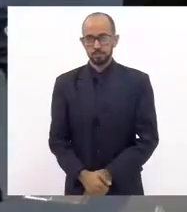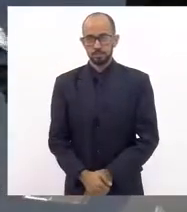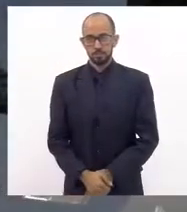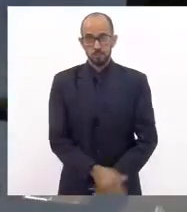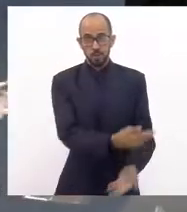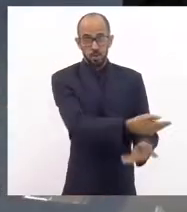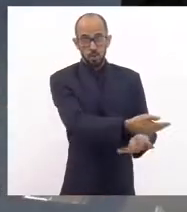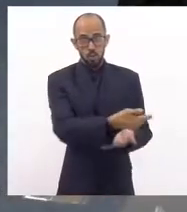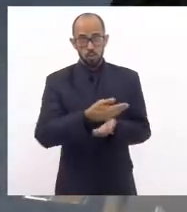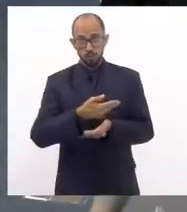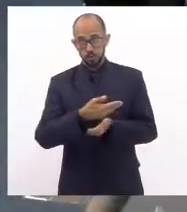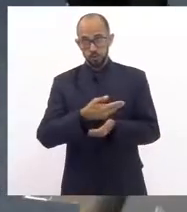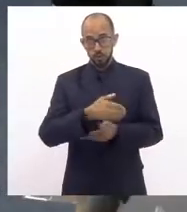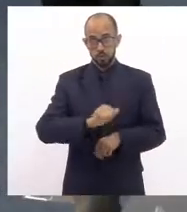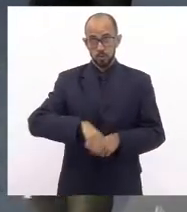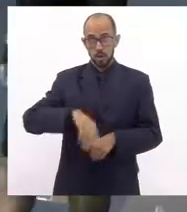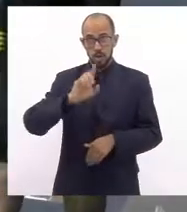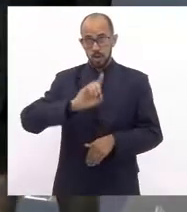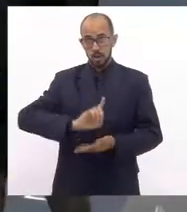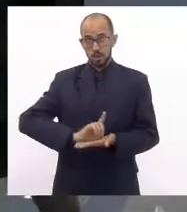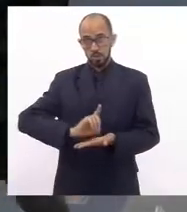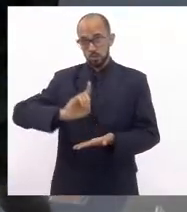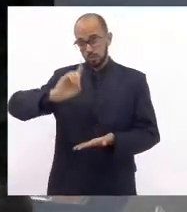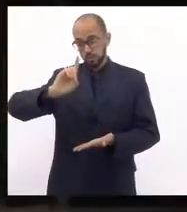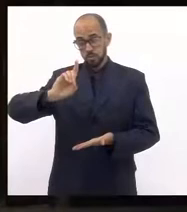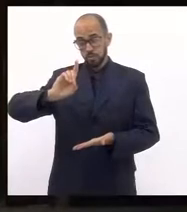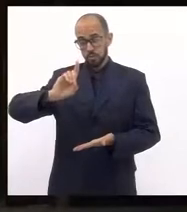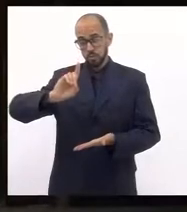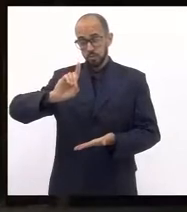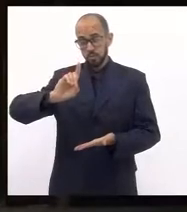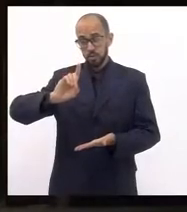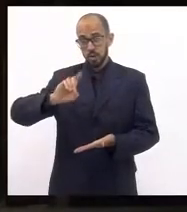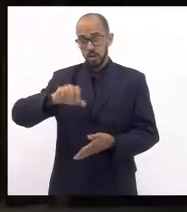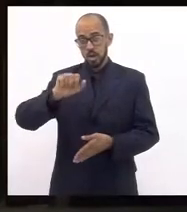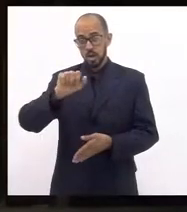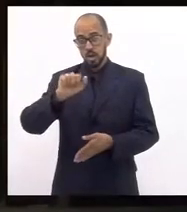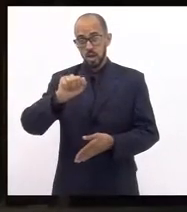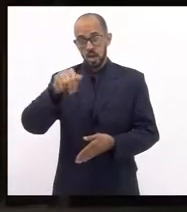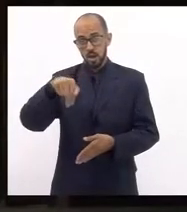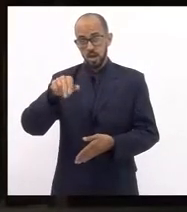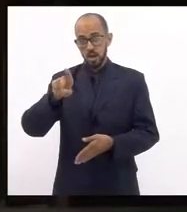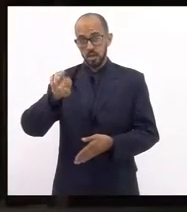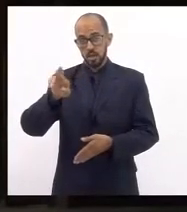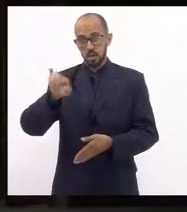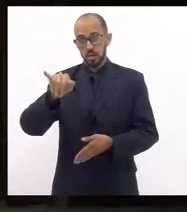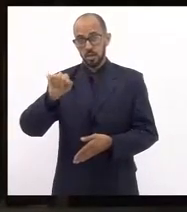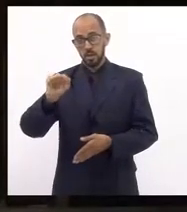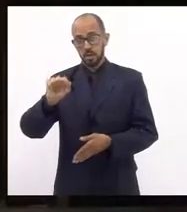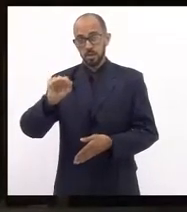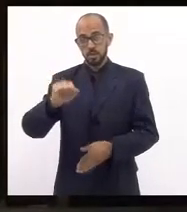Tenho a honra de chamar a excelentíssima doutora Andréa Fidelis.